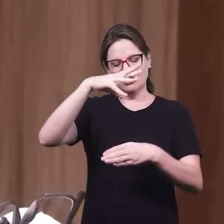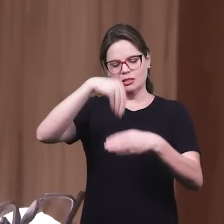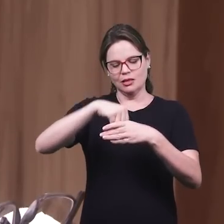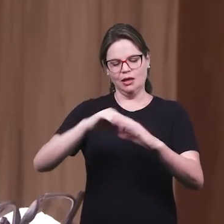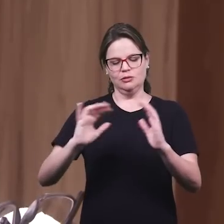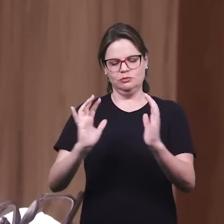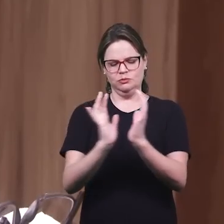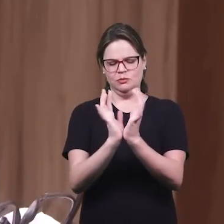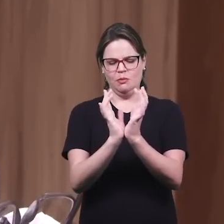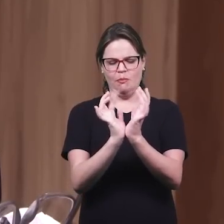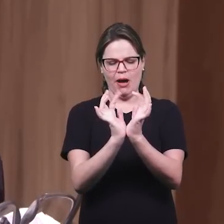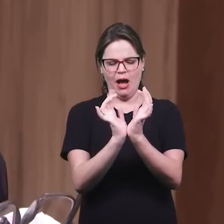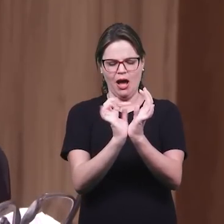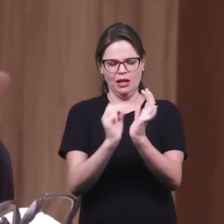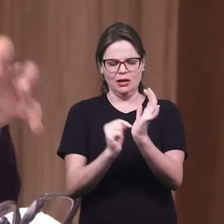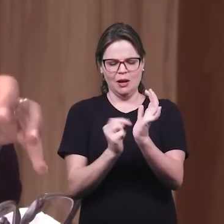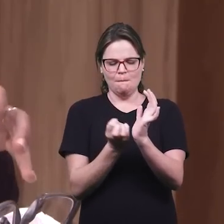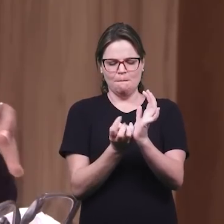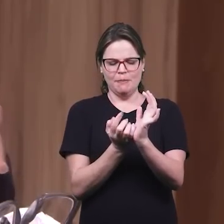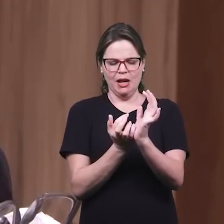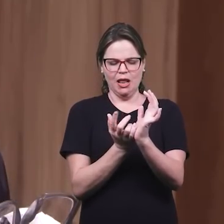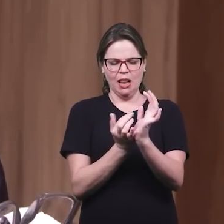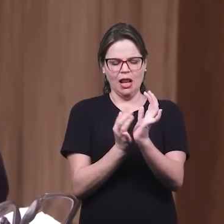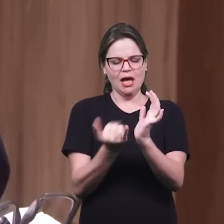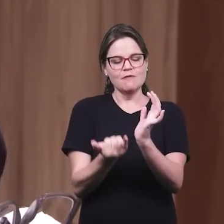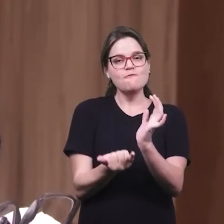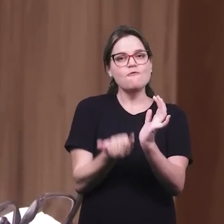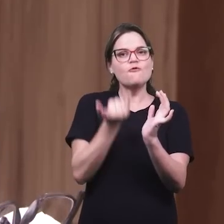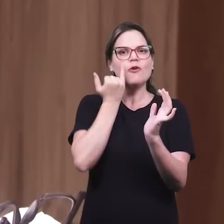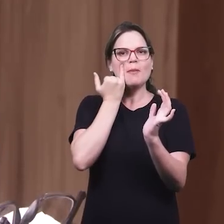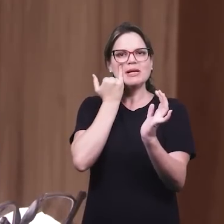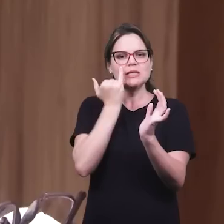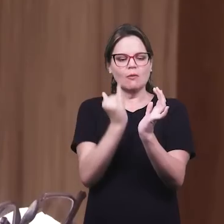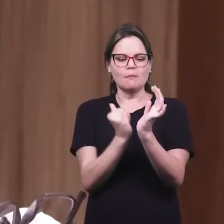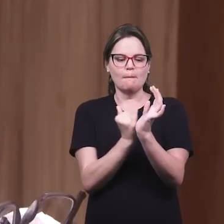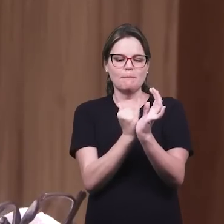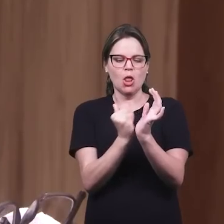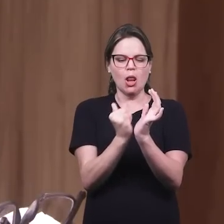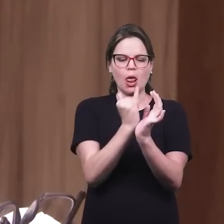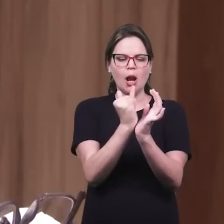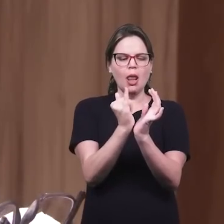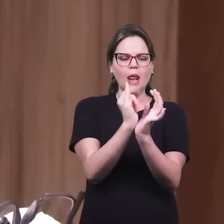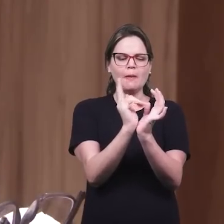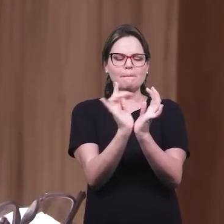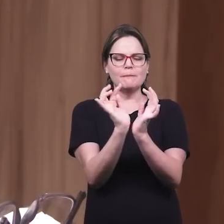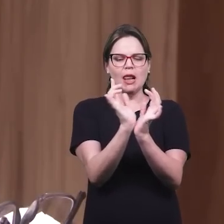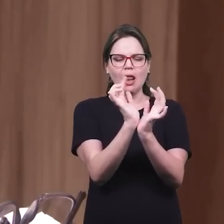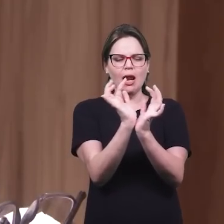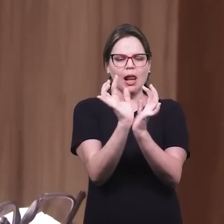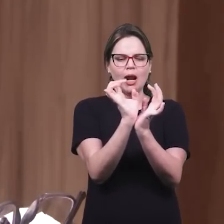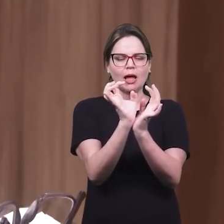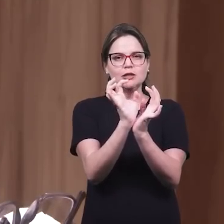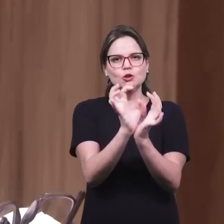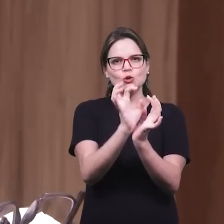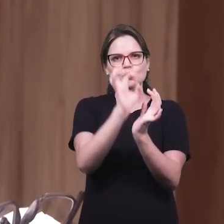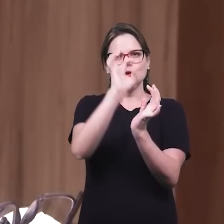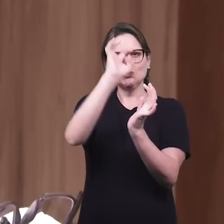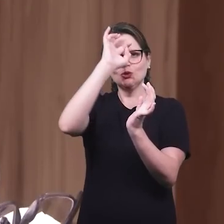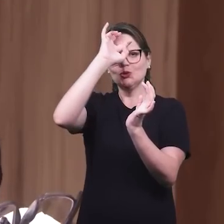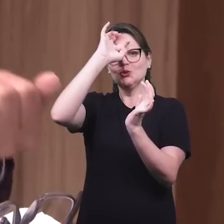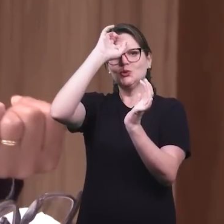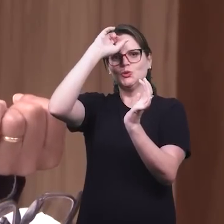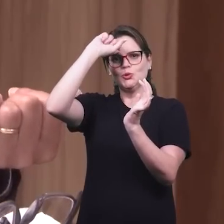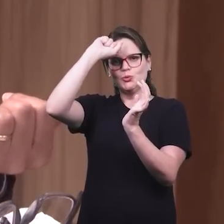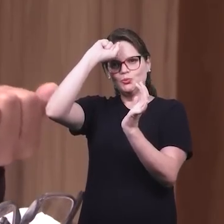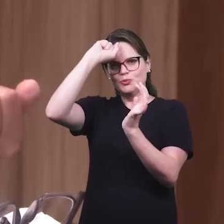possamos receber essas informações, armazenar e processar essas informações. E